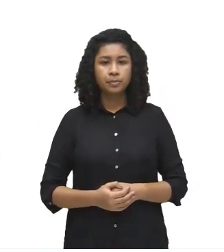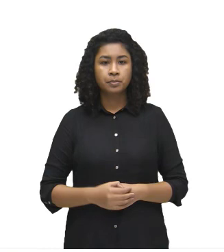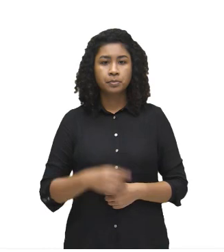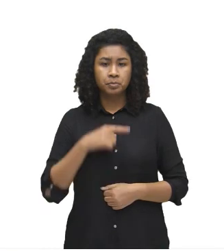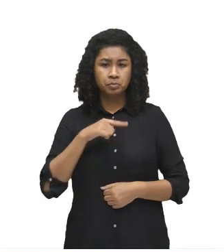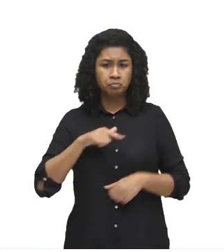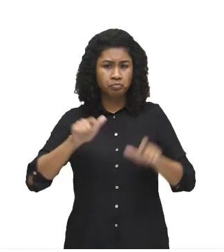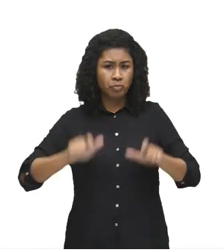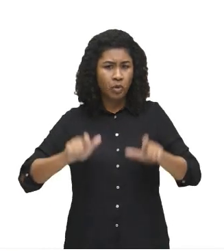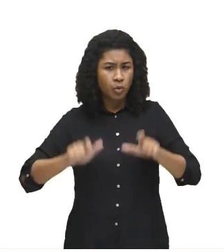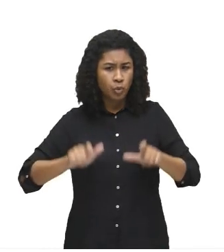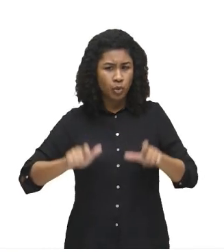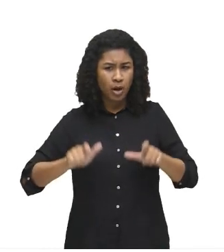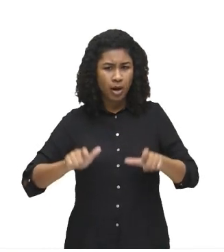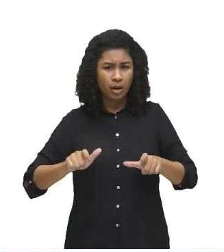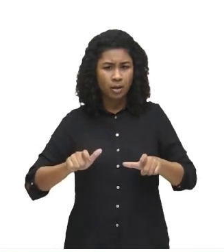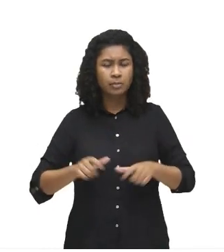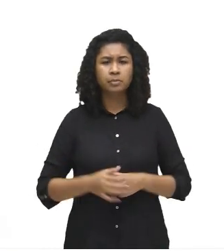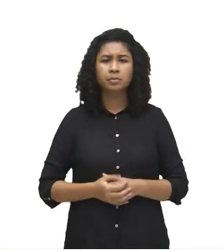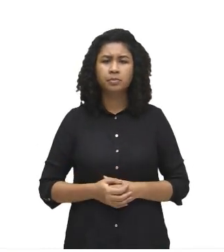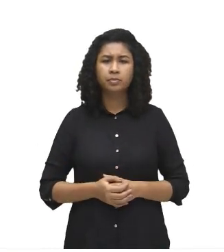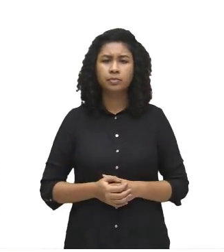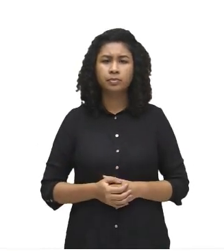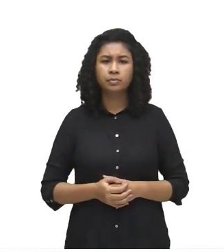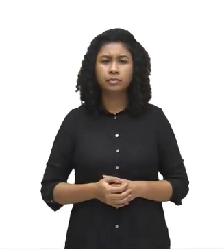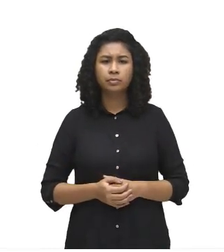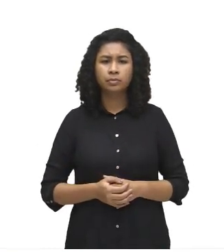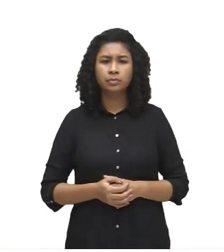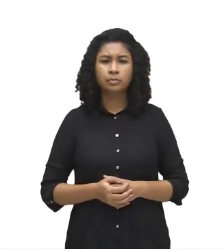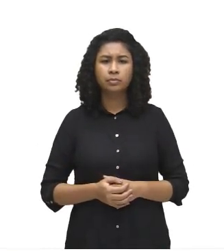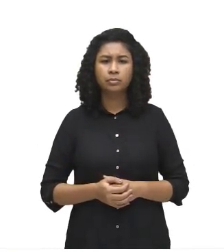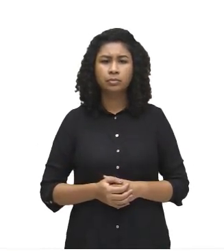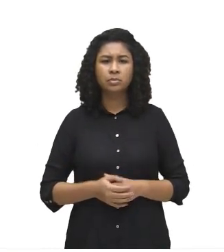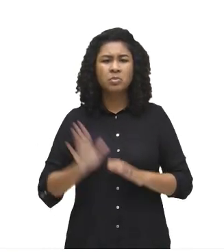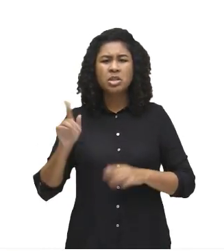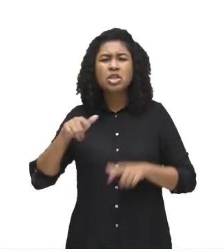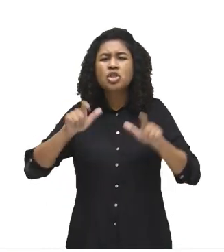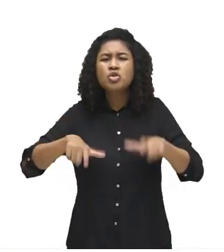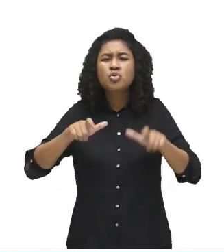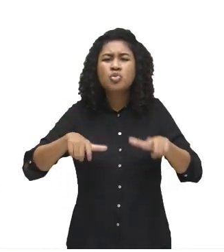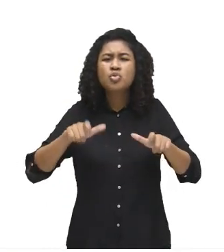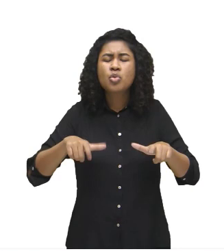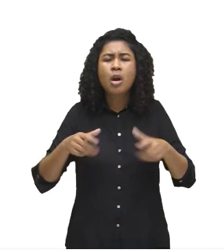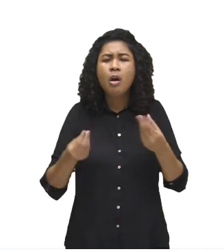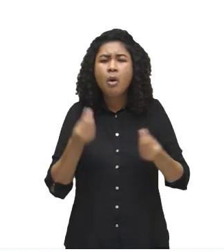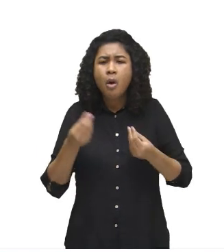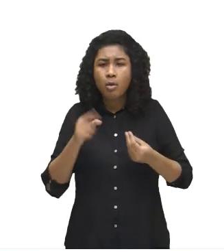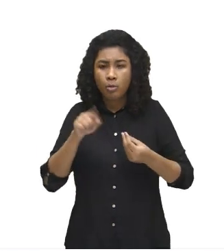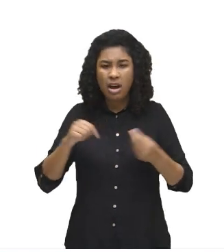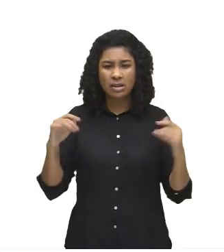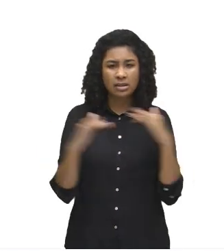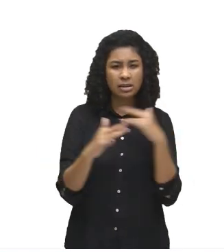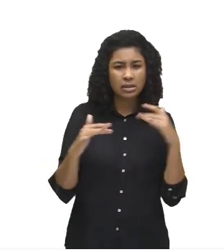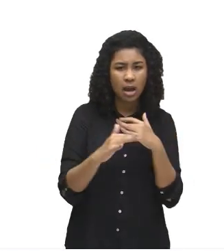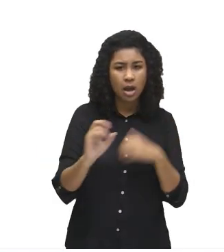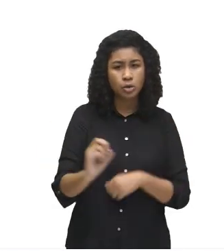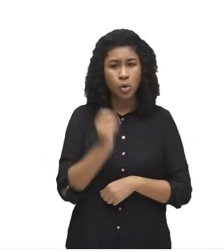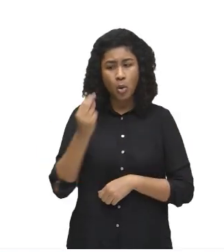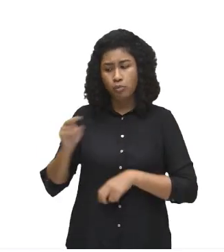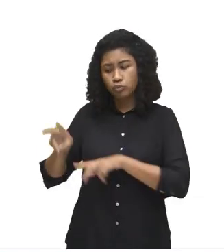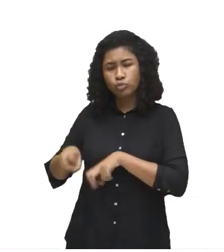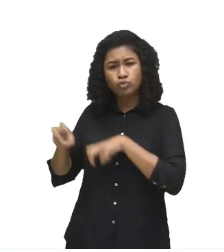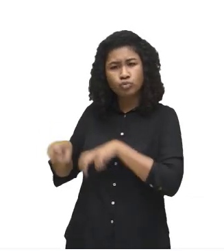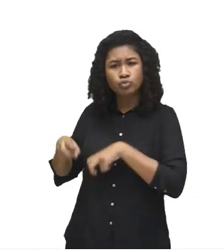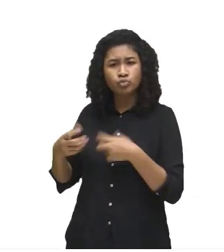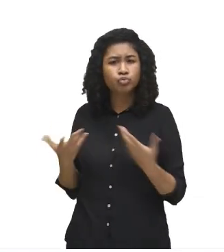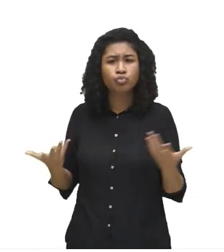espaço. Será que esse espaço aconteceu numa área urbana ou numa área rural? Agora, mais do que